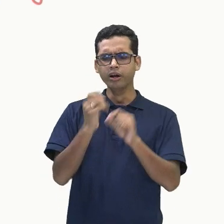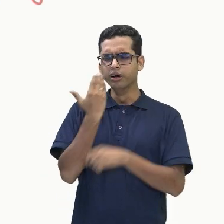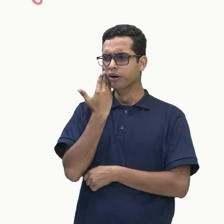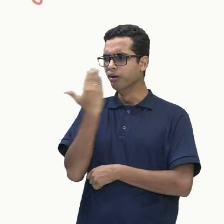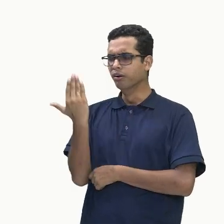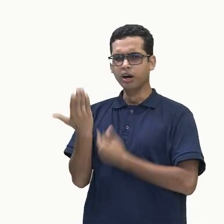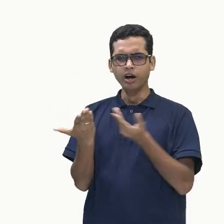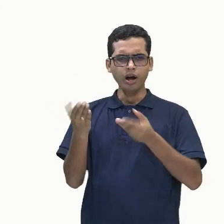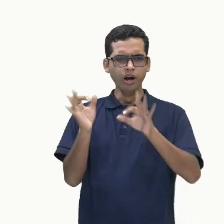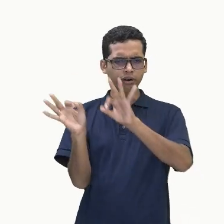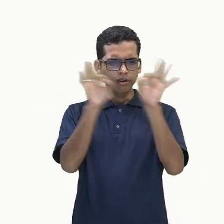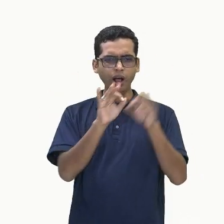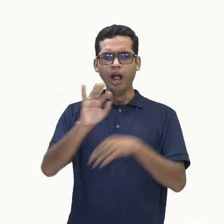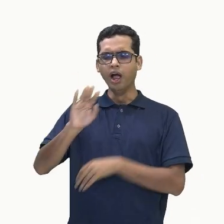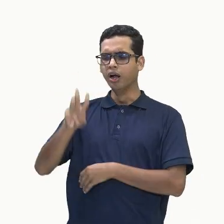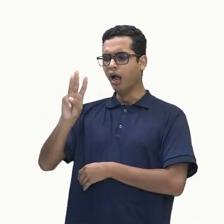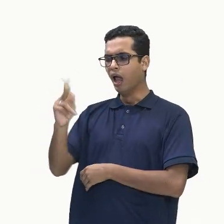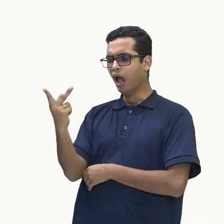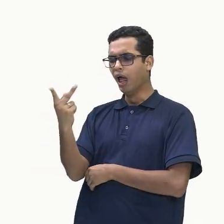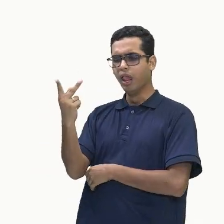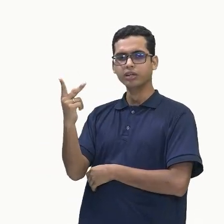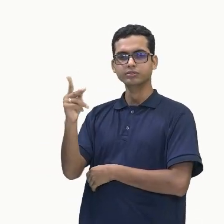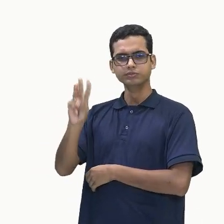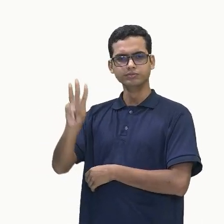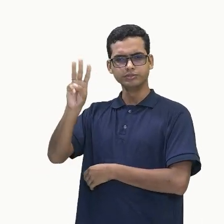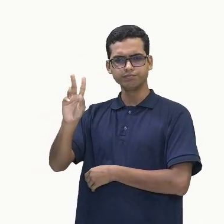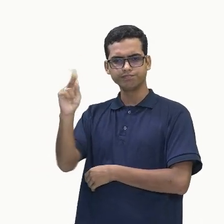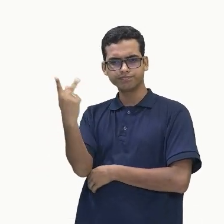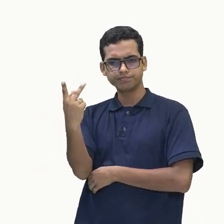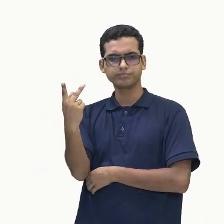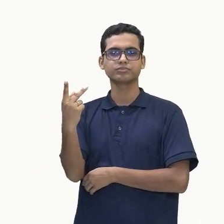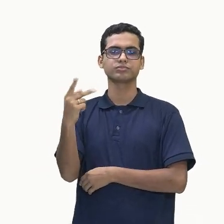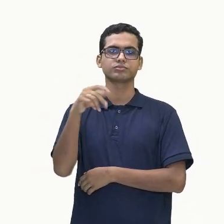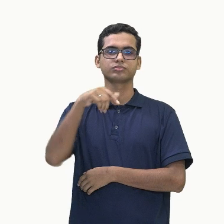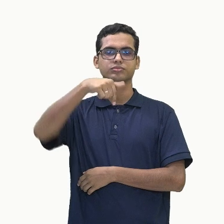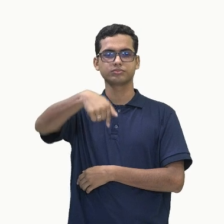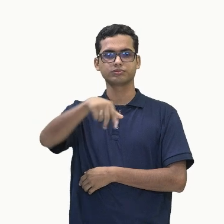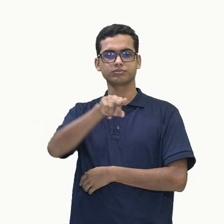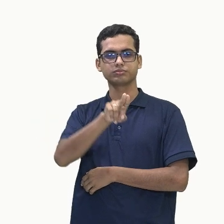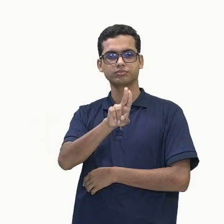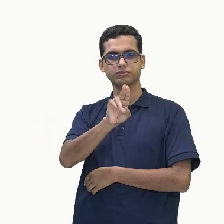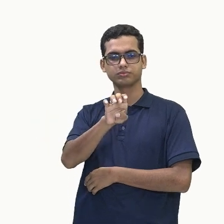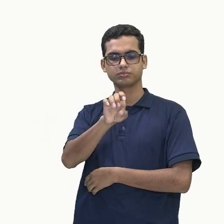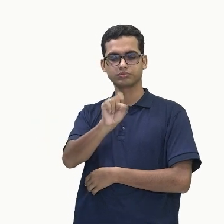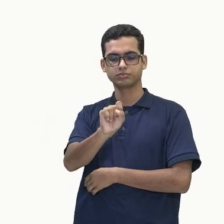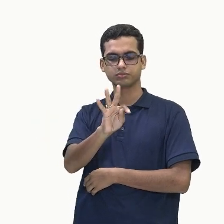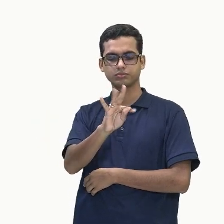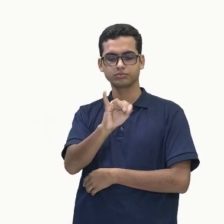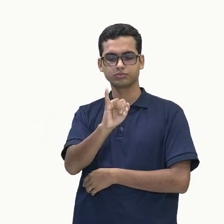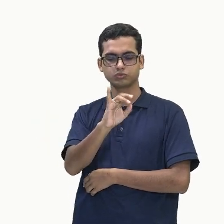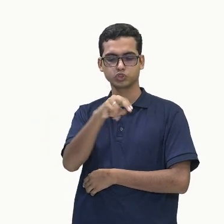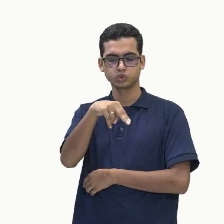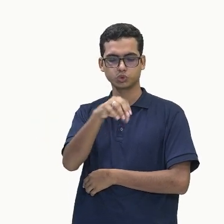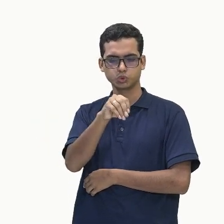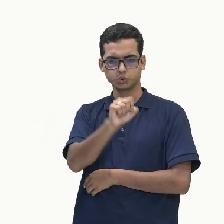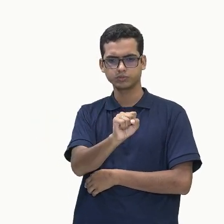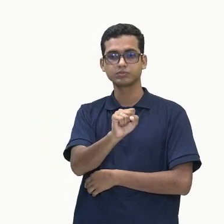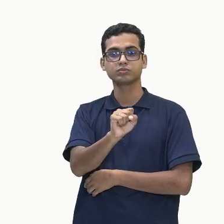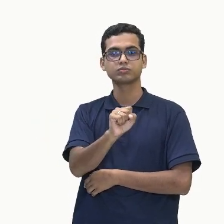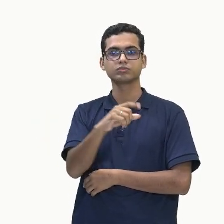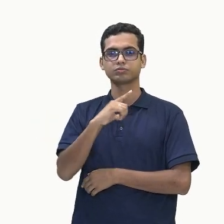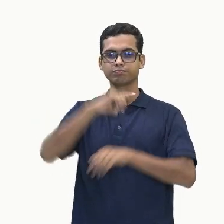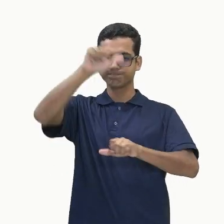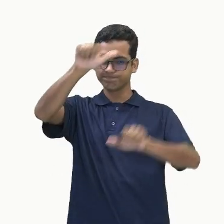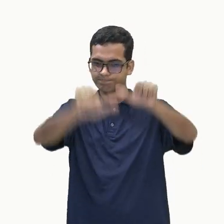WH questions? É o que eu vou falar para vocês neste momento. Vamos analisar aqui algumas perguntas.